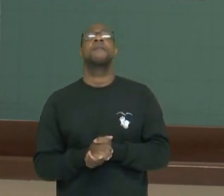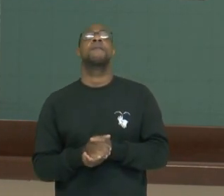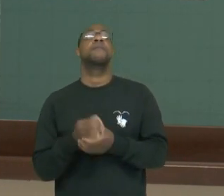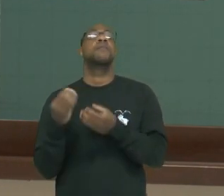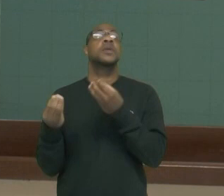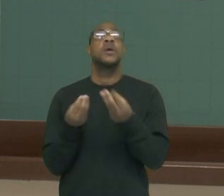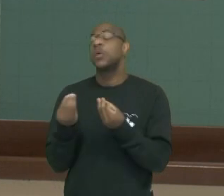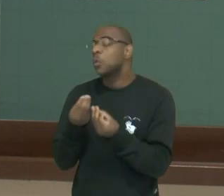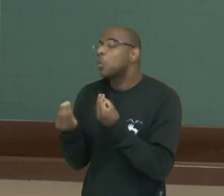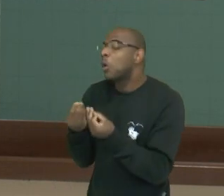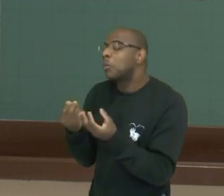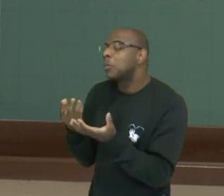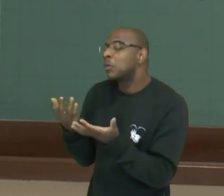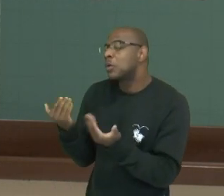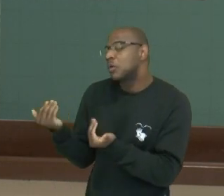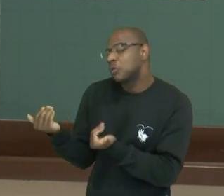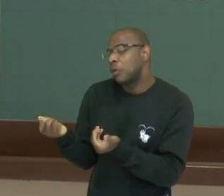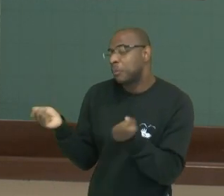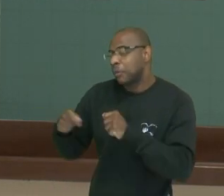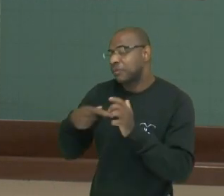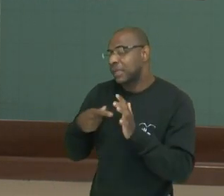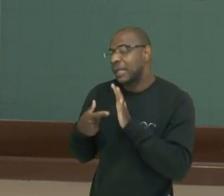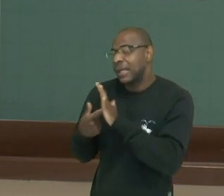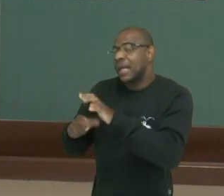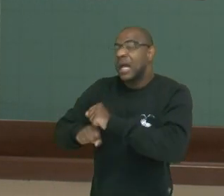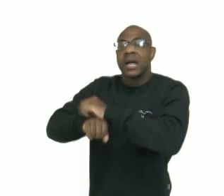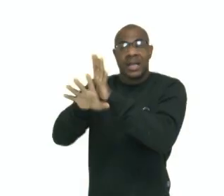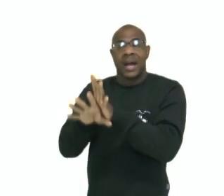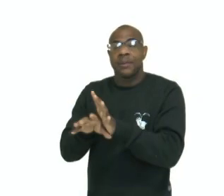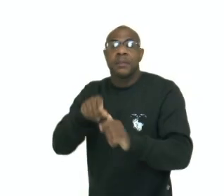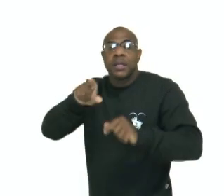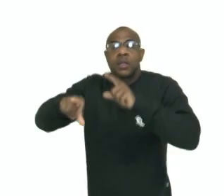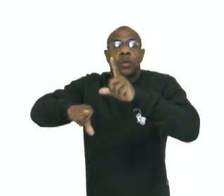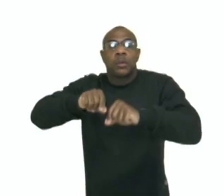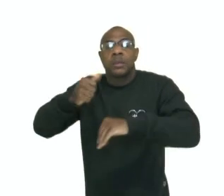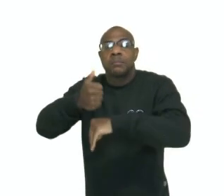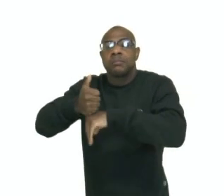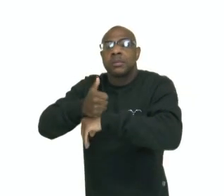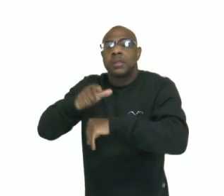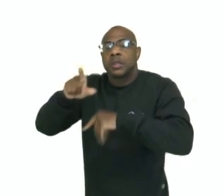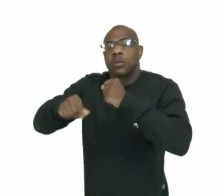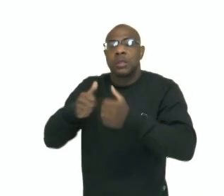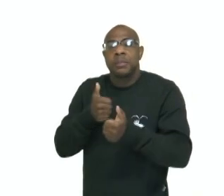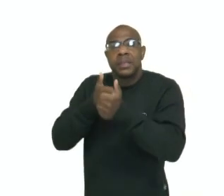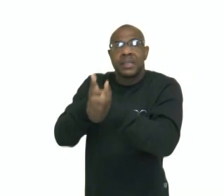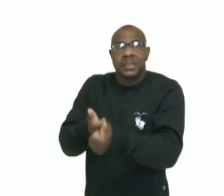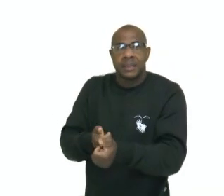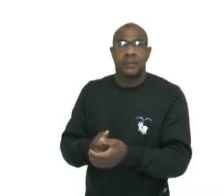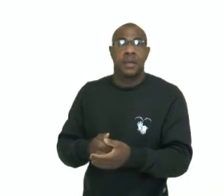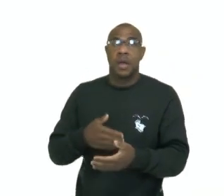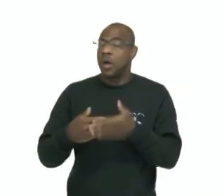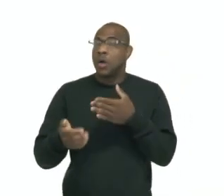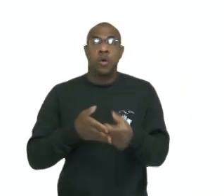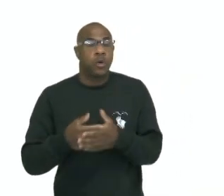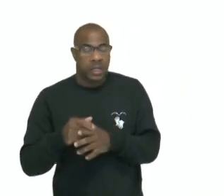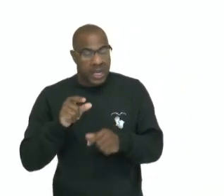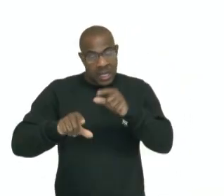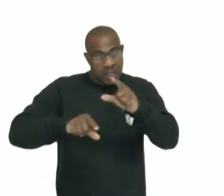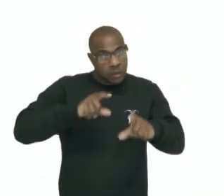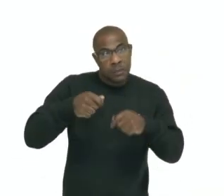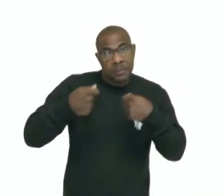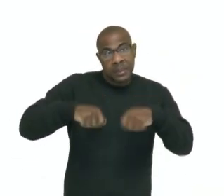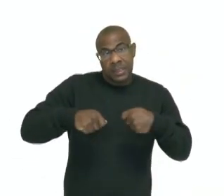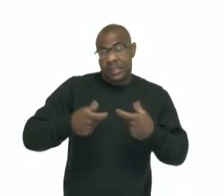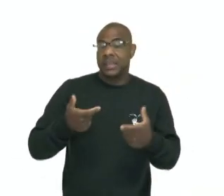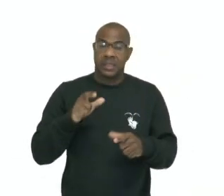Como os jovens podem ter clareza sobre qual carreira seguir? Qualquer processo de escolha ou planejamento tem de começar com